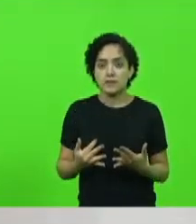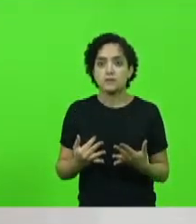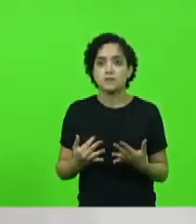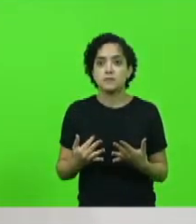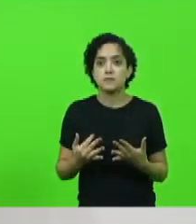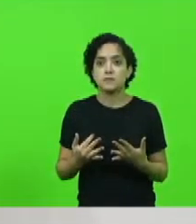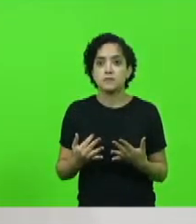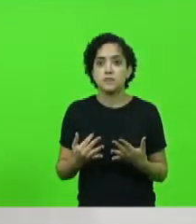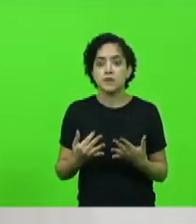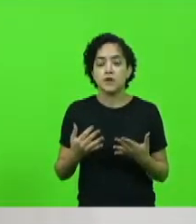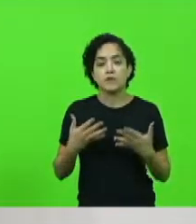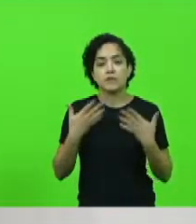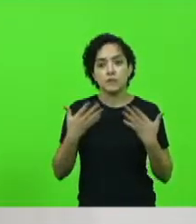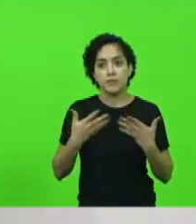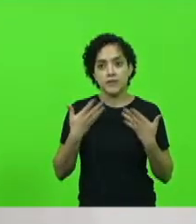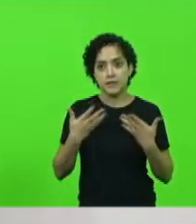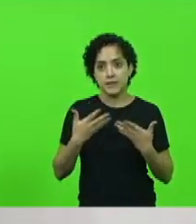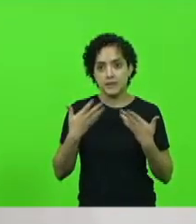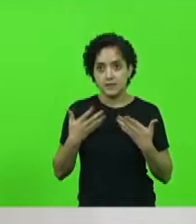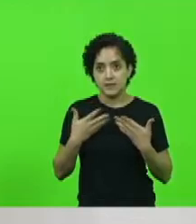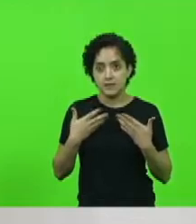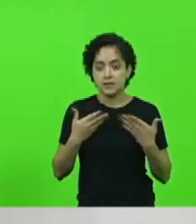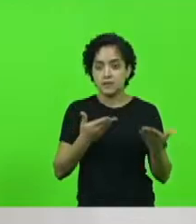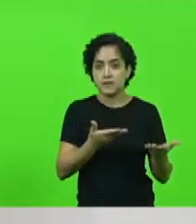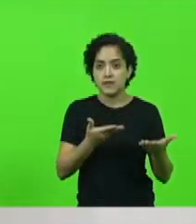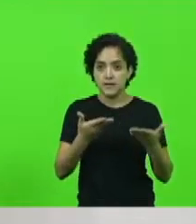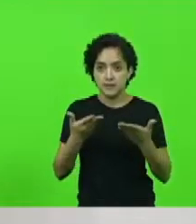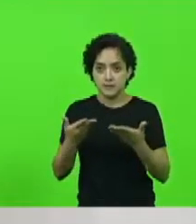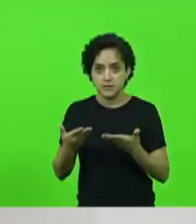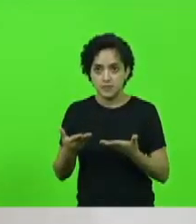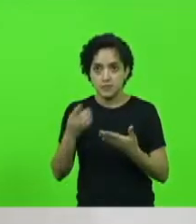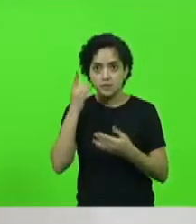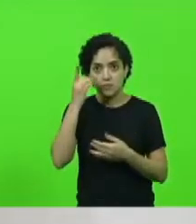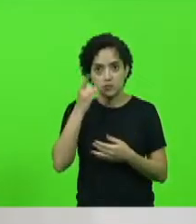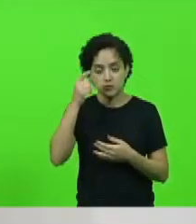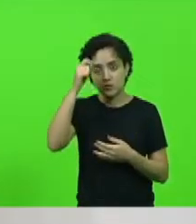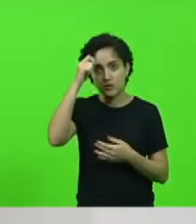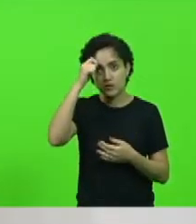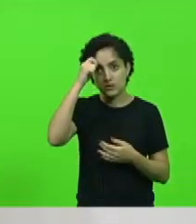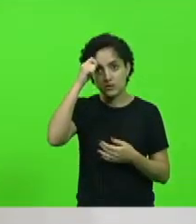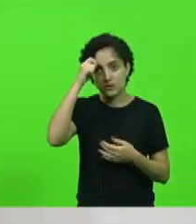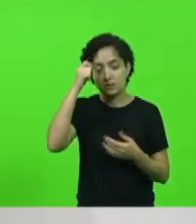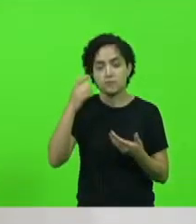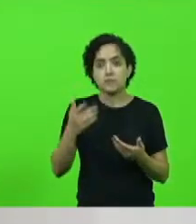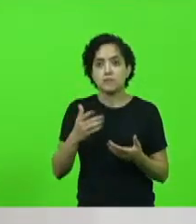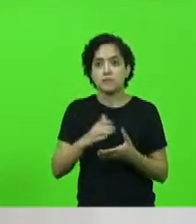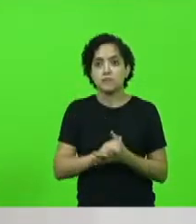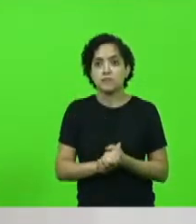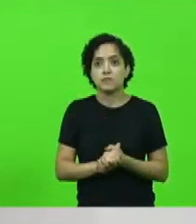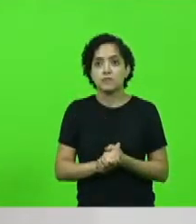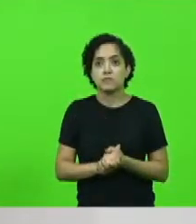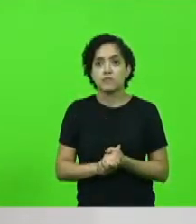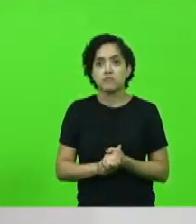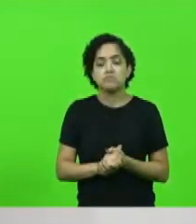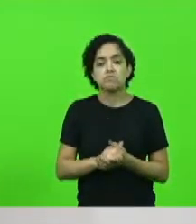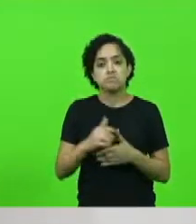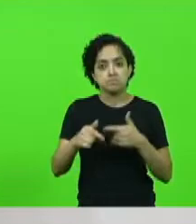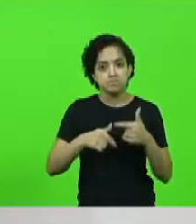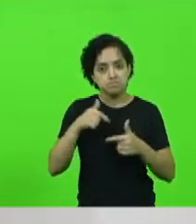Foi uma alegria receber o deputado Adrianinho, deputado autêntico,